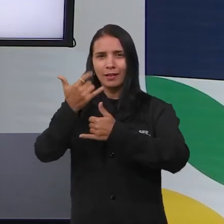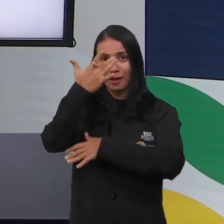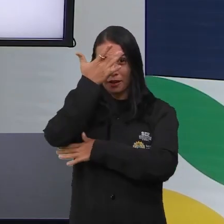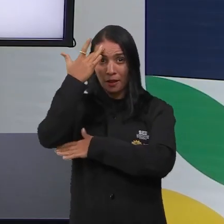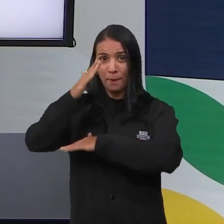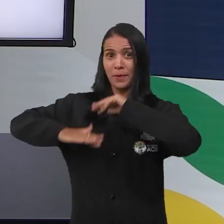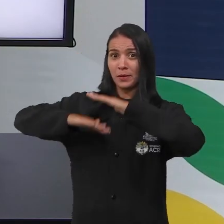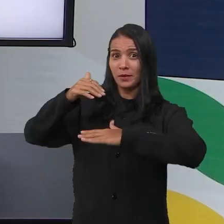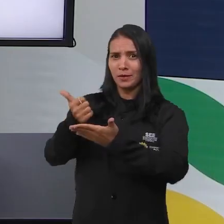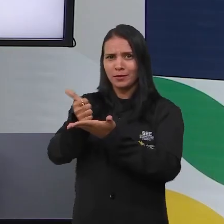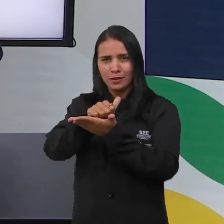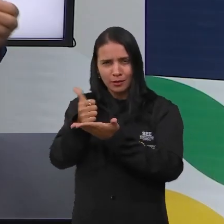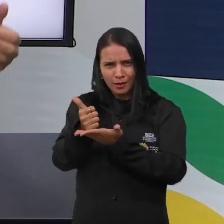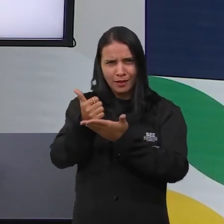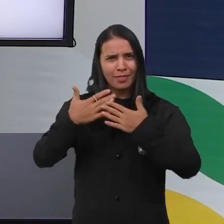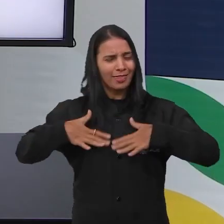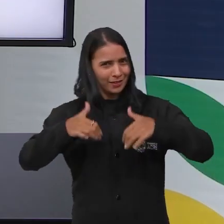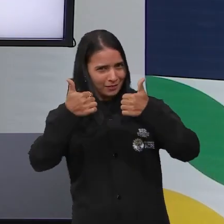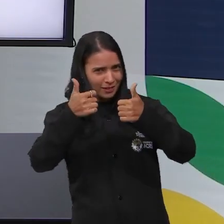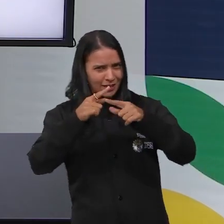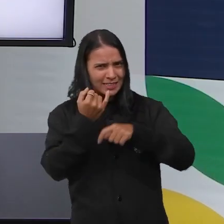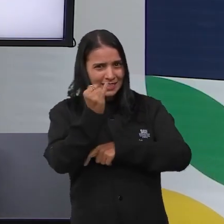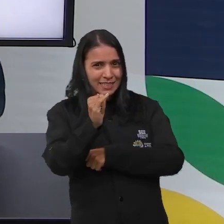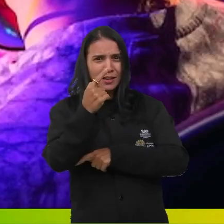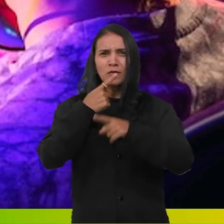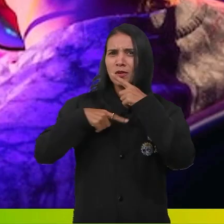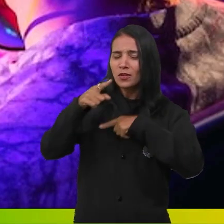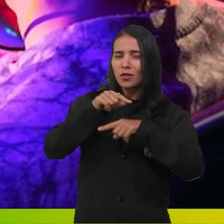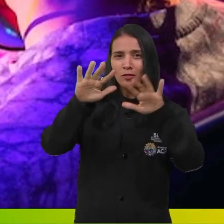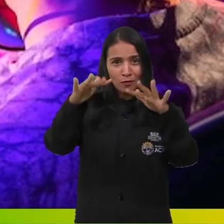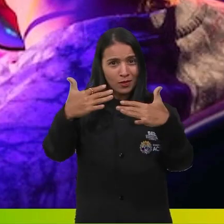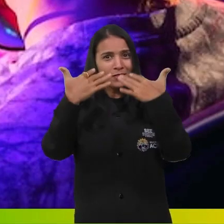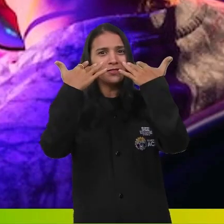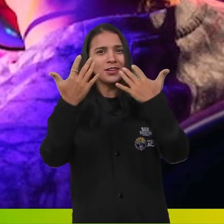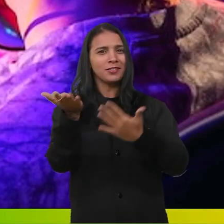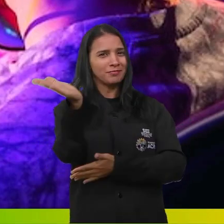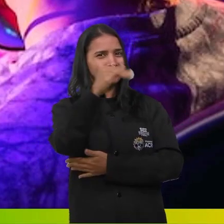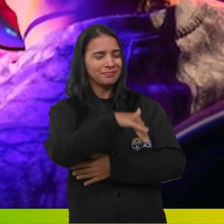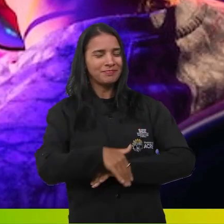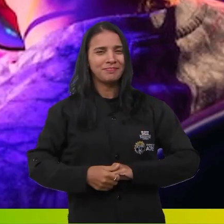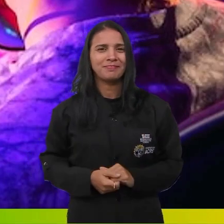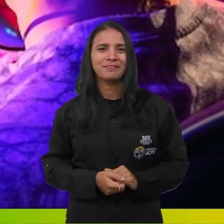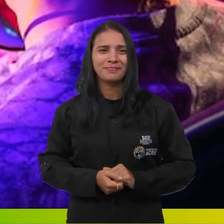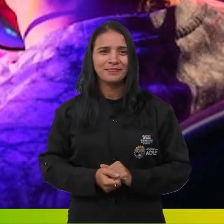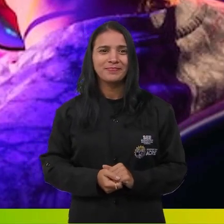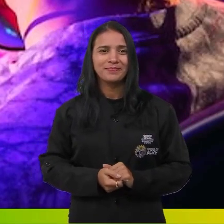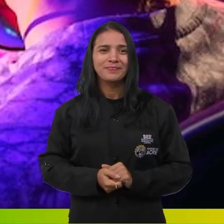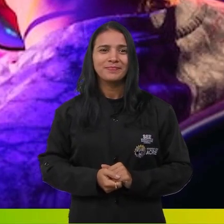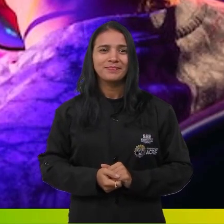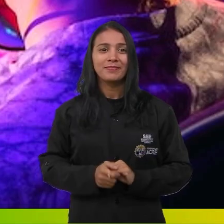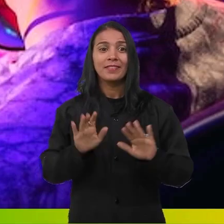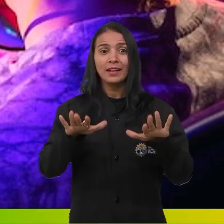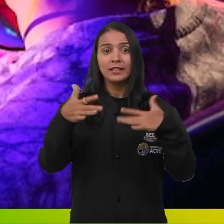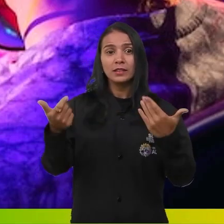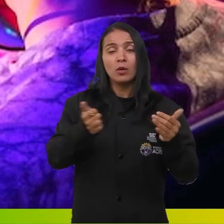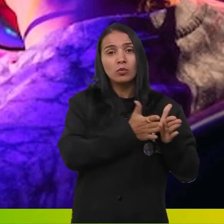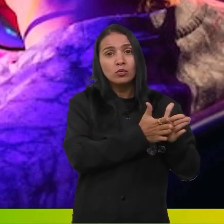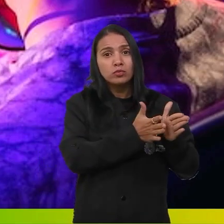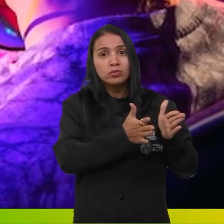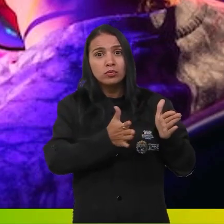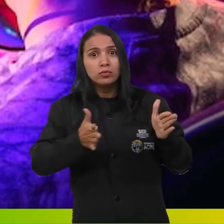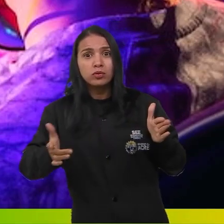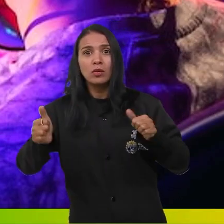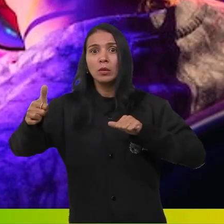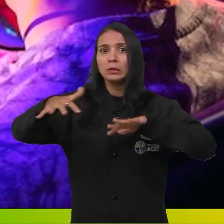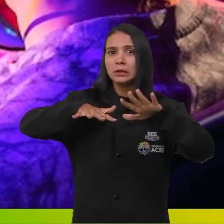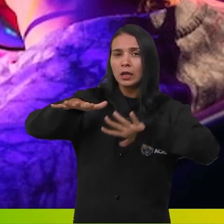tranquilo não porque eu não entendi nada. Foca na aula que você vai entender agora. Let's go! Em uma era de fluxos constantes